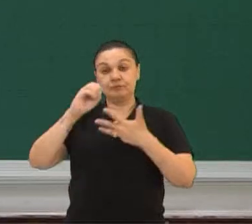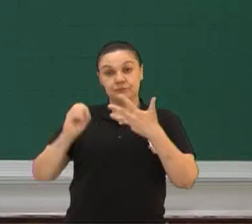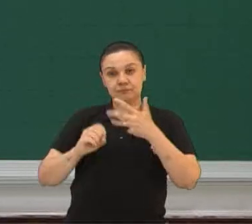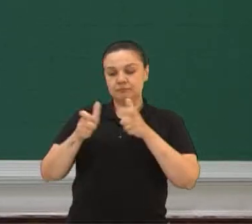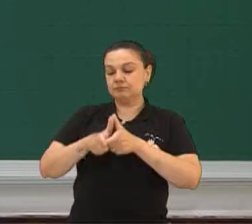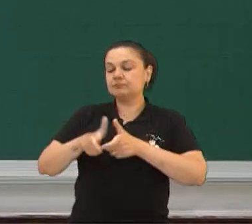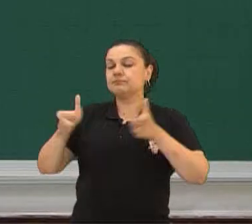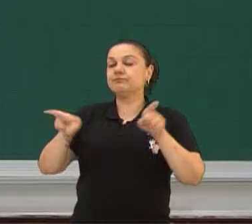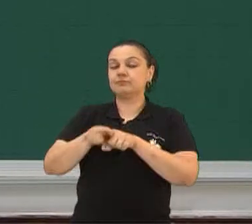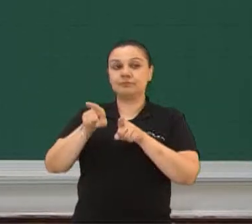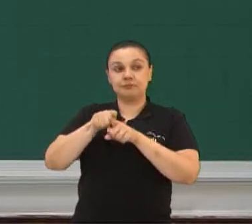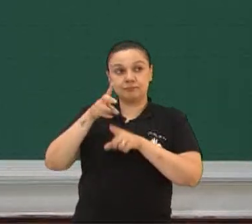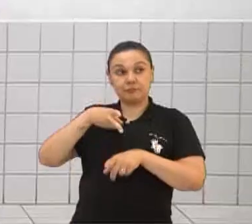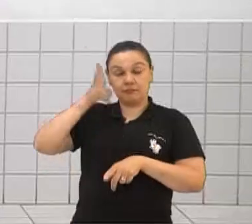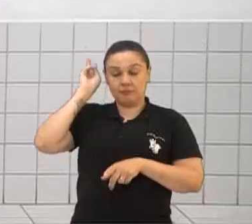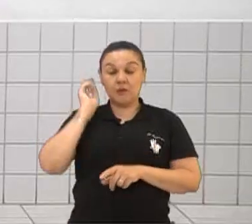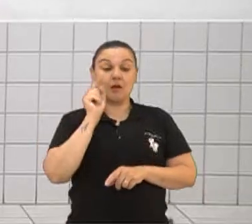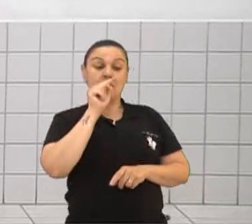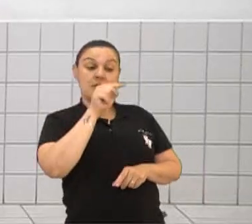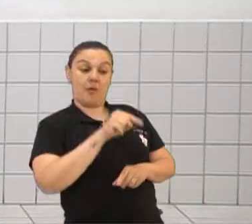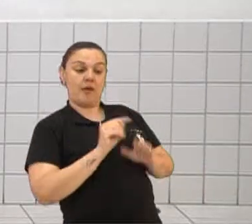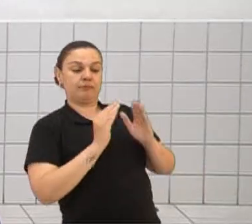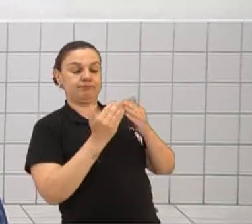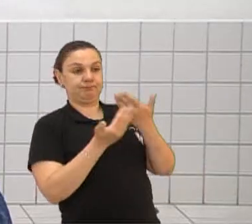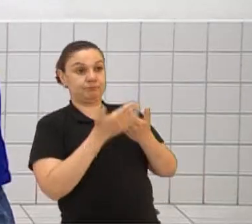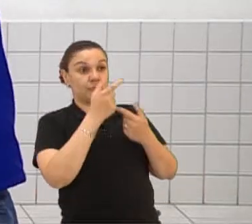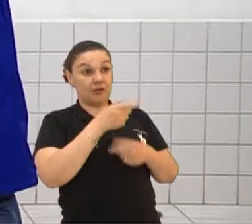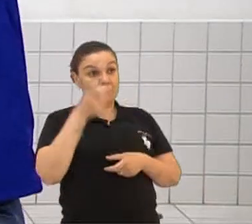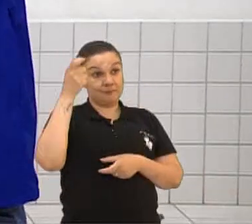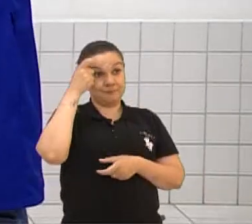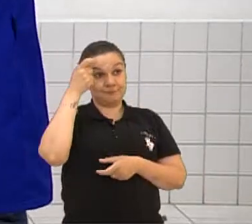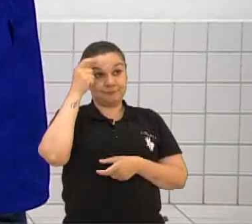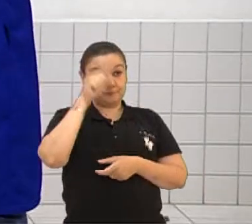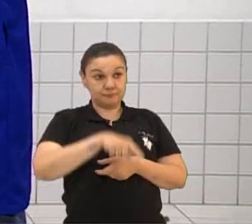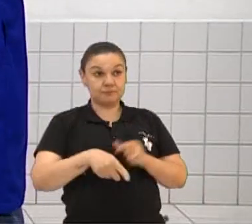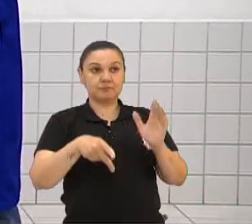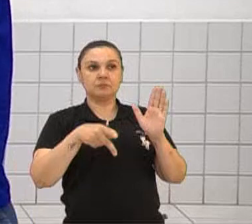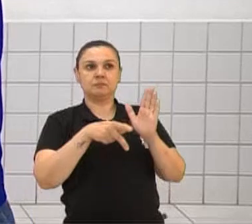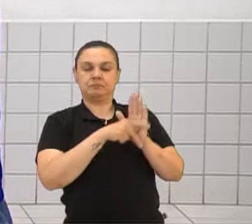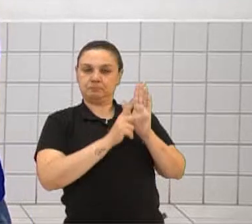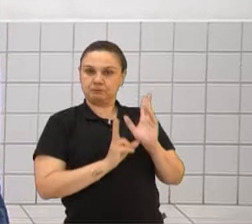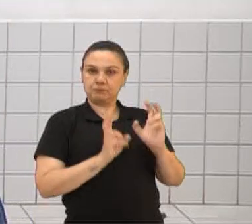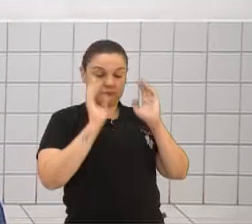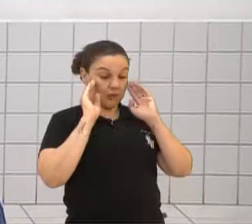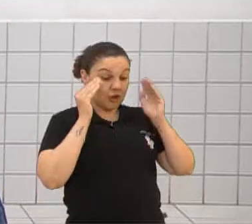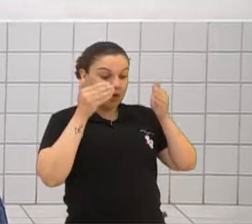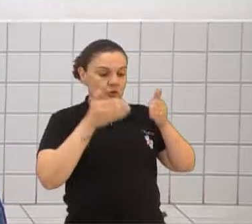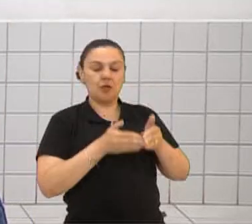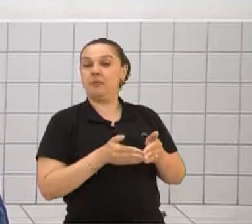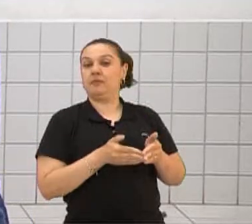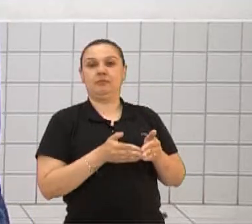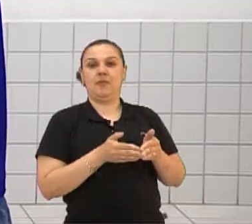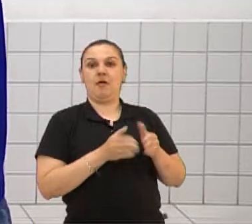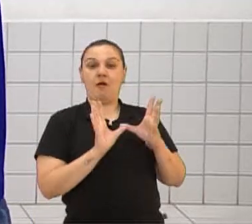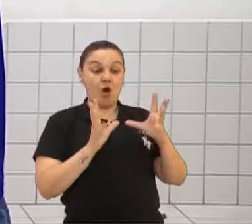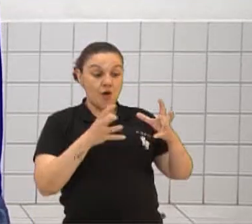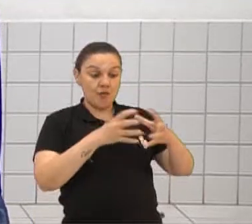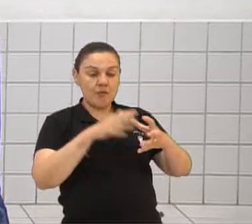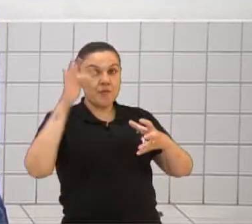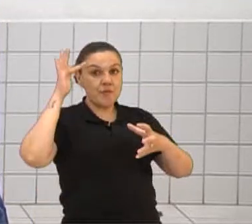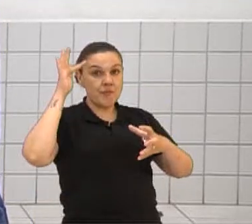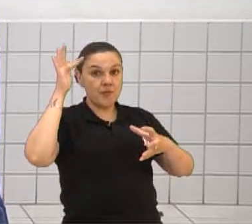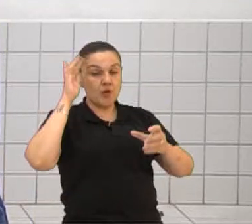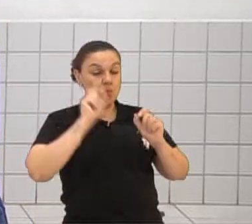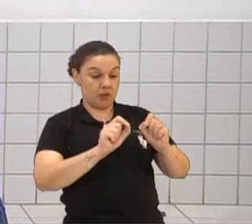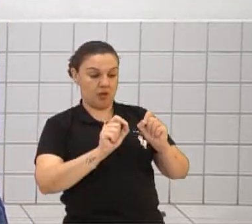dos vestibulares aí. A própria Escola de Frankfurt, é um tema por si só. Por si só, então, verdade. A Escola de Frankfurt